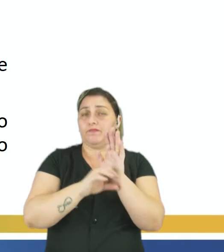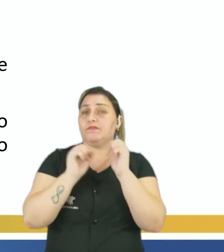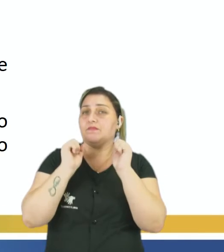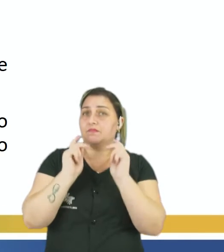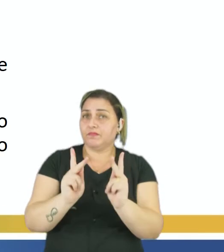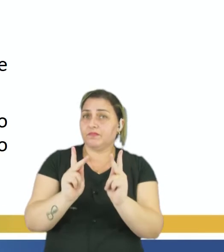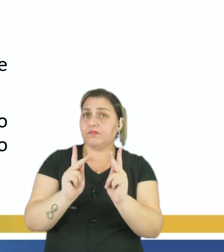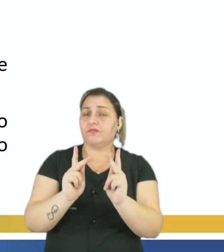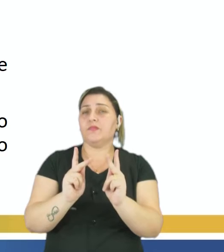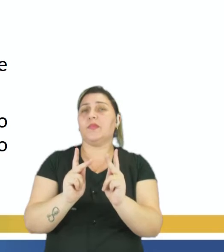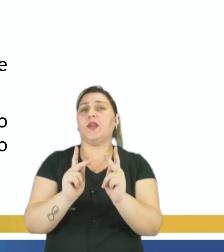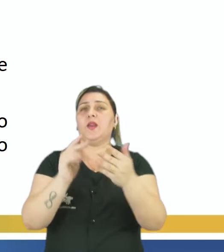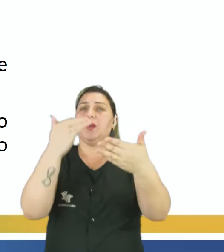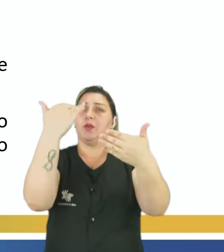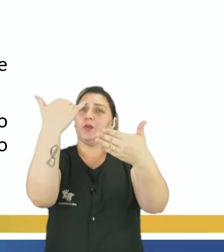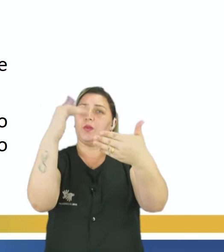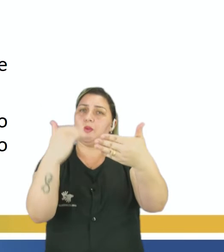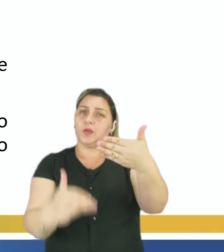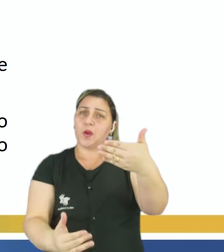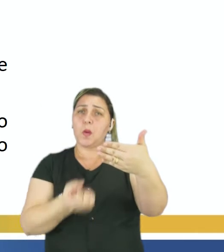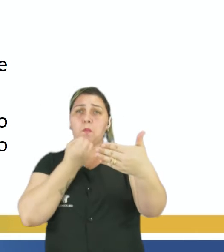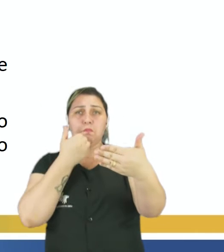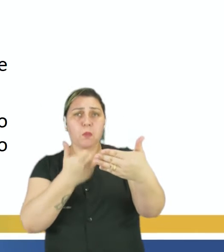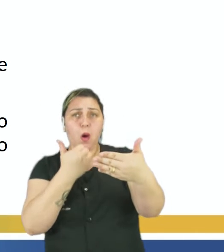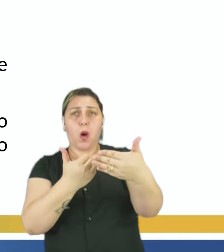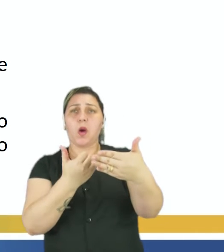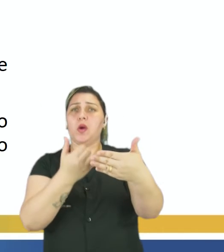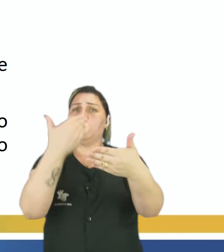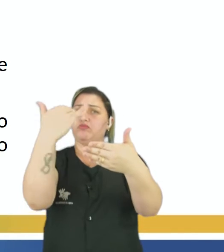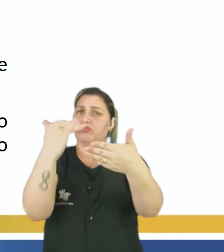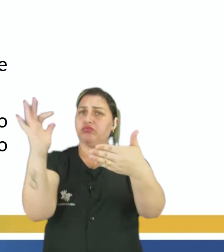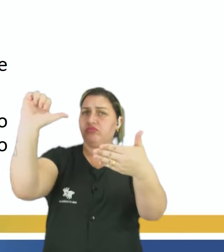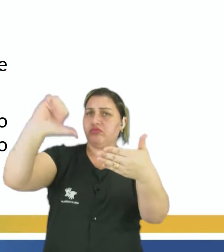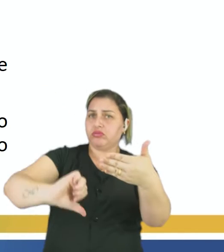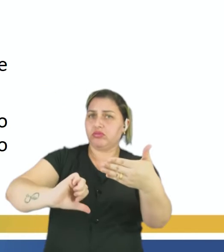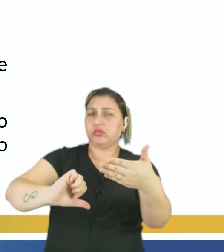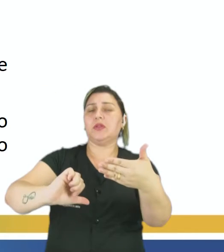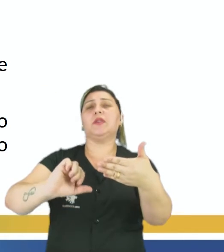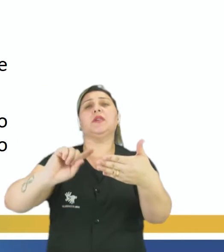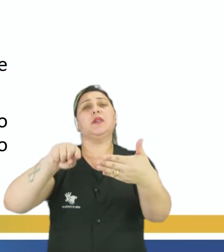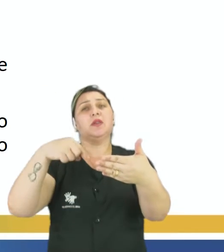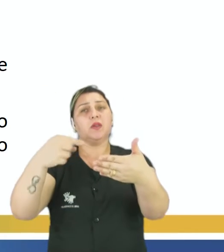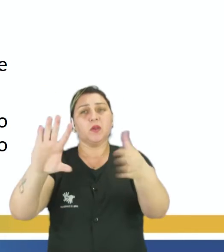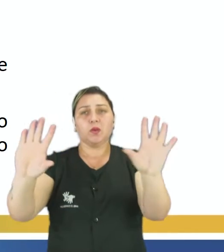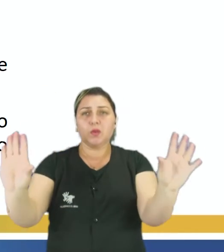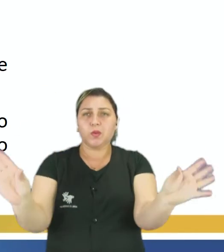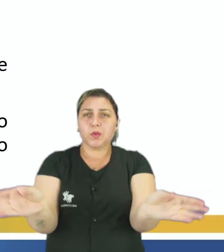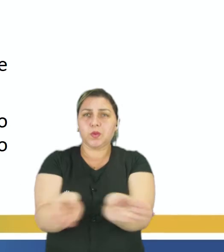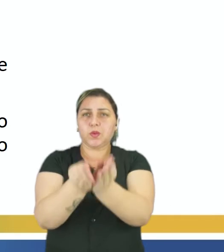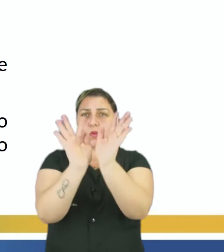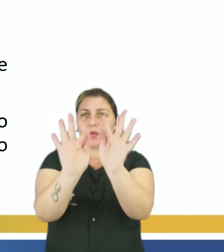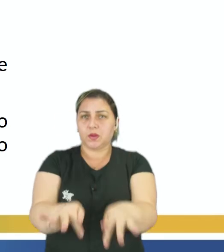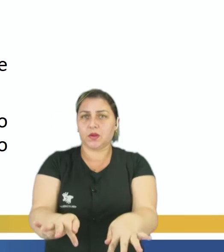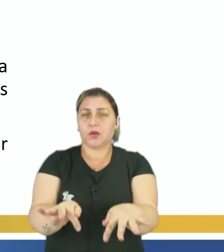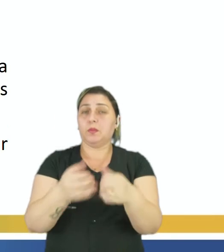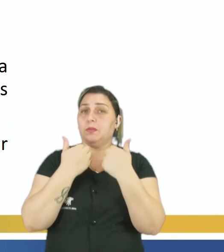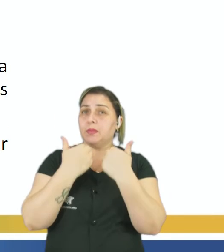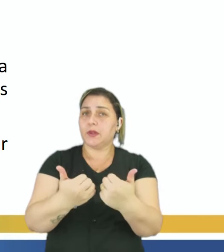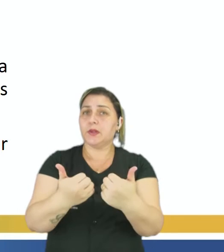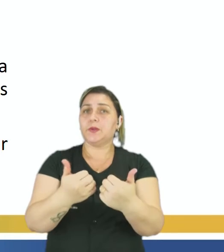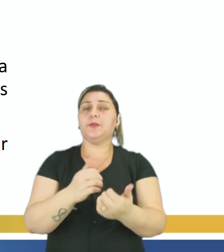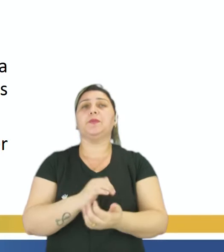ok? Você vai listar os pontos positivos, os pontos negativos, para então chegar a uma conclusão.